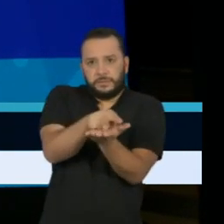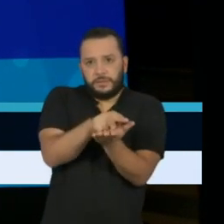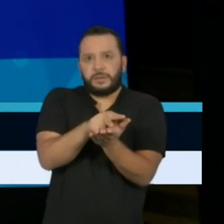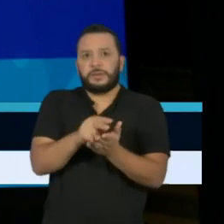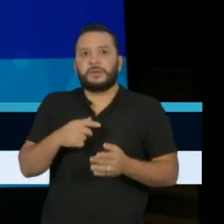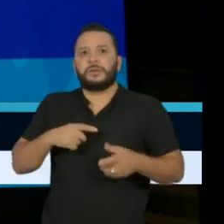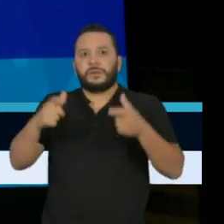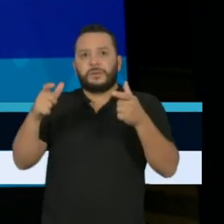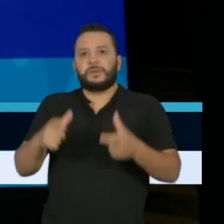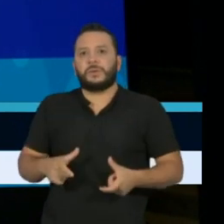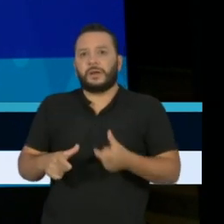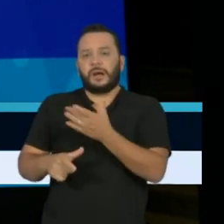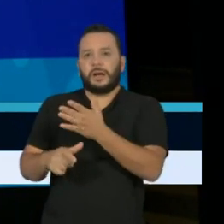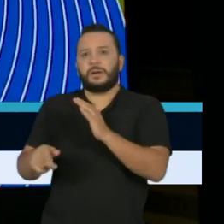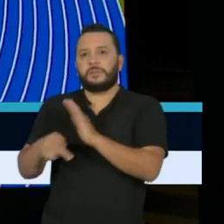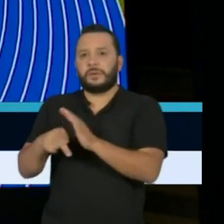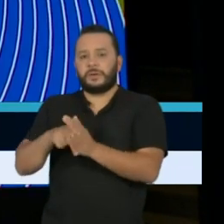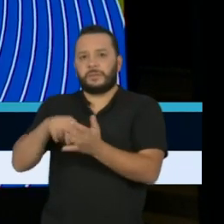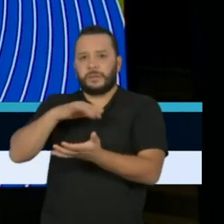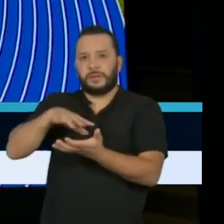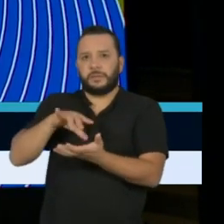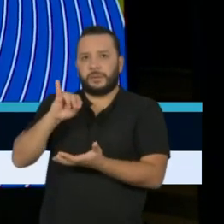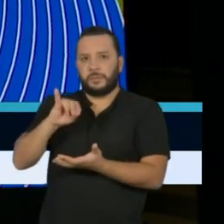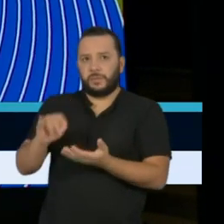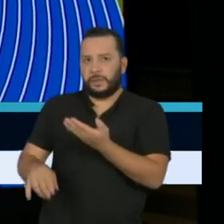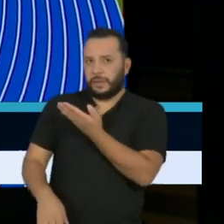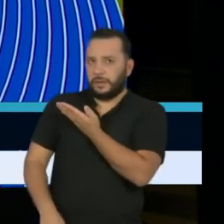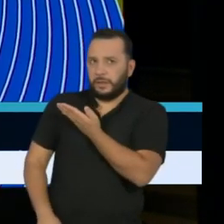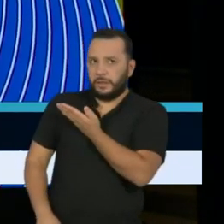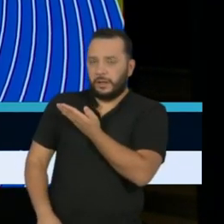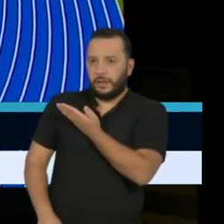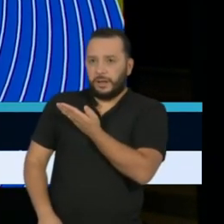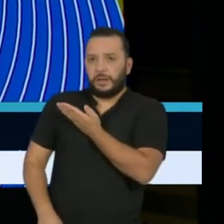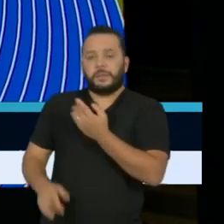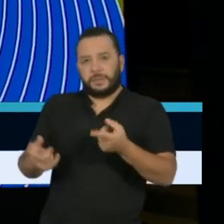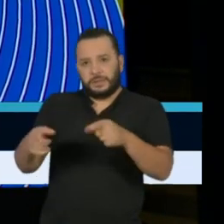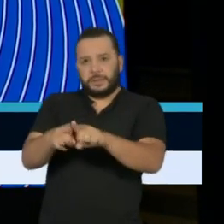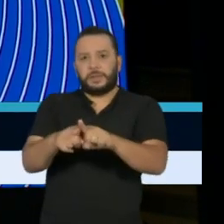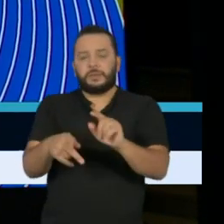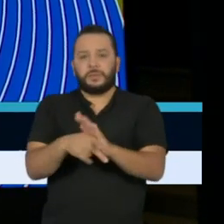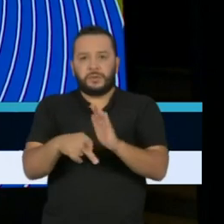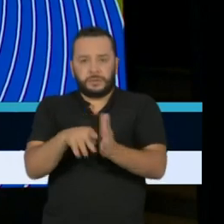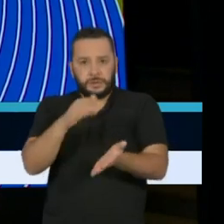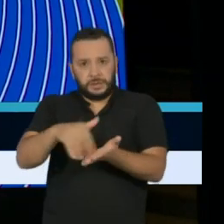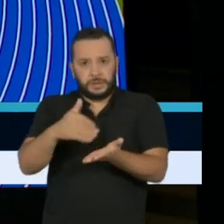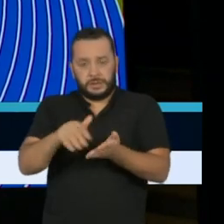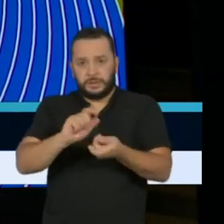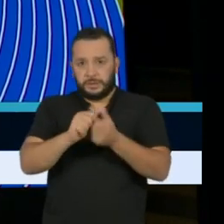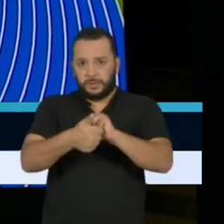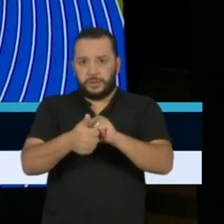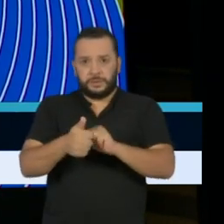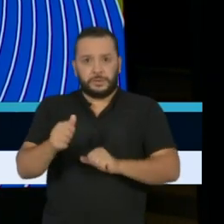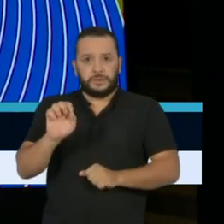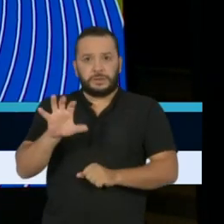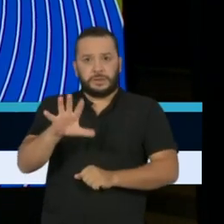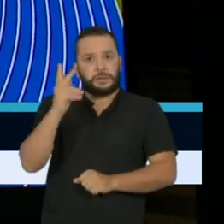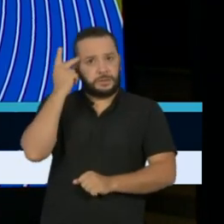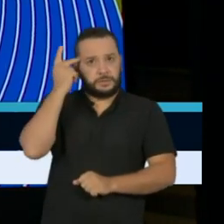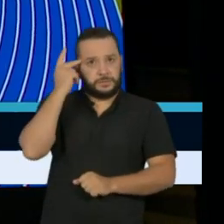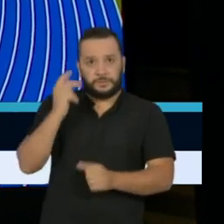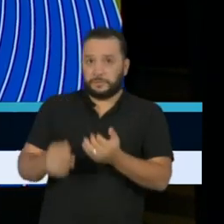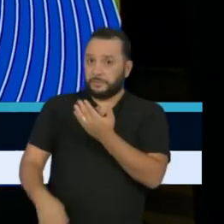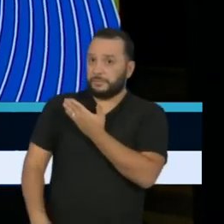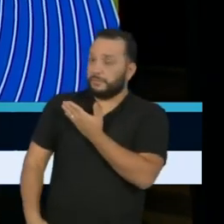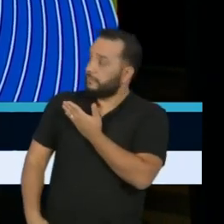Vaz Guimarães, no Ibirapuera, em colaboração aqui com a Secretaria de Esportes do Estado de São Paulo. Este